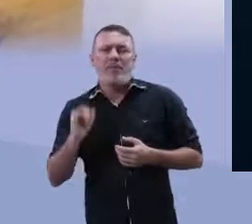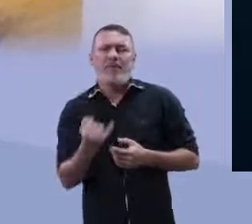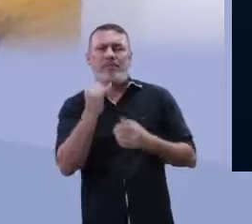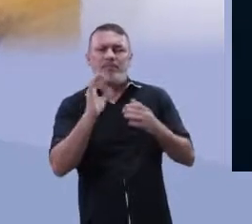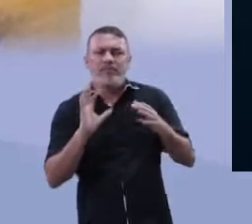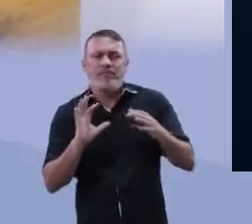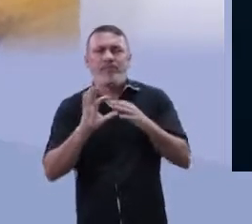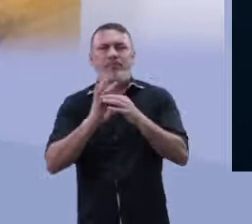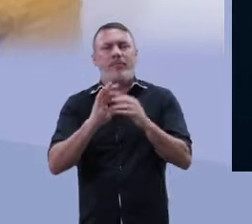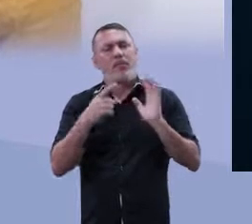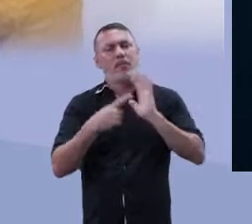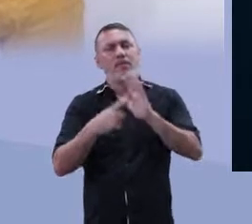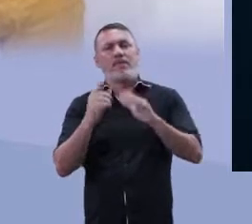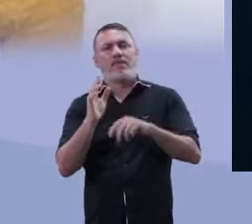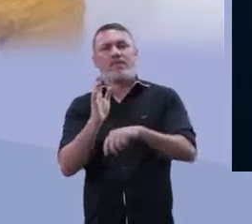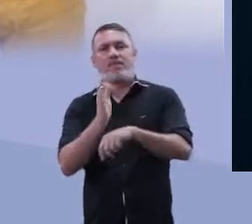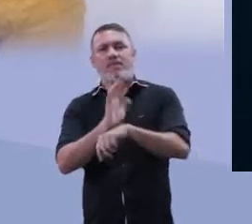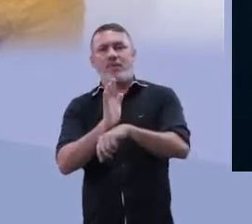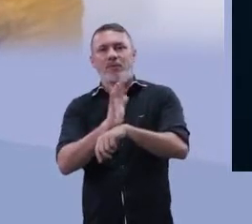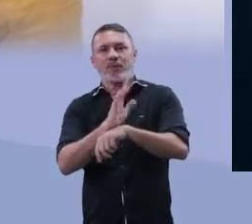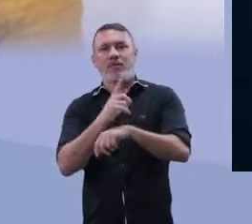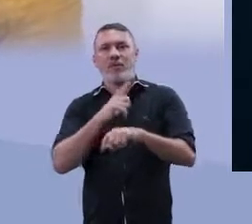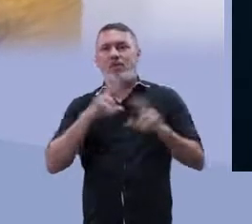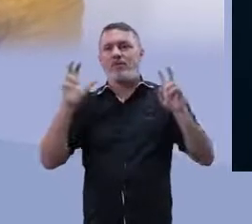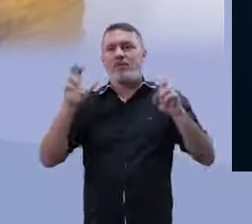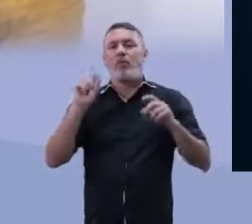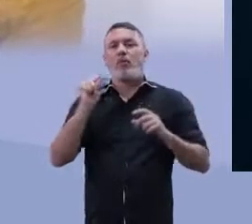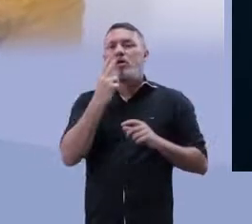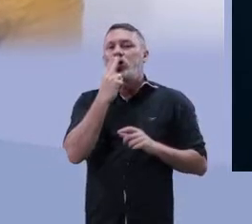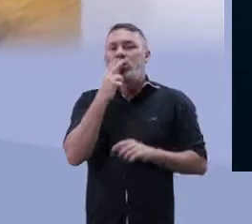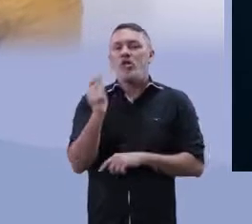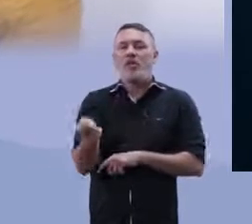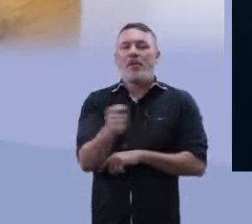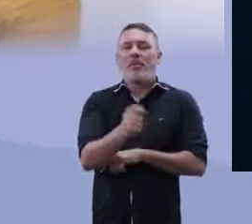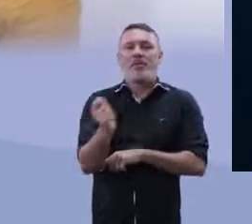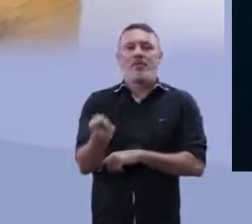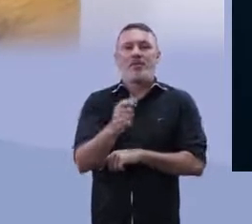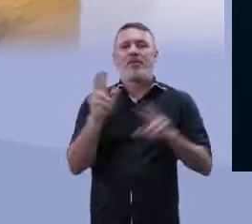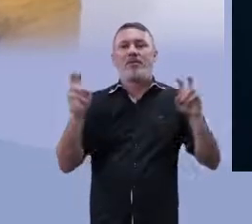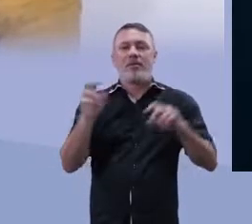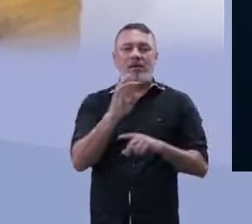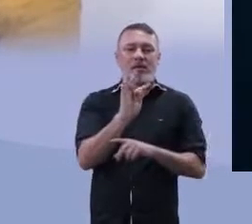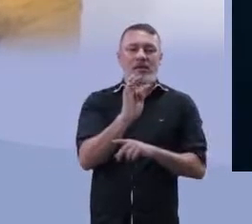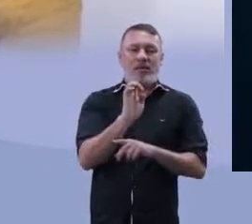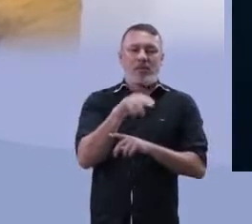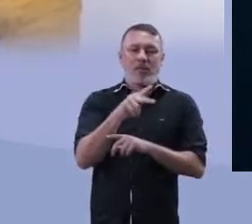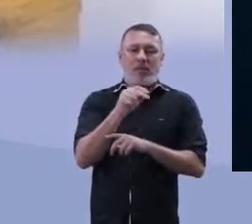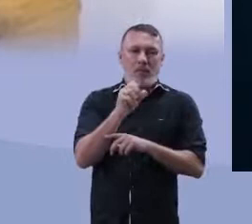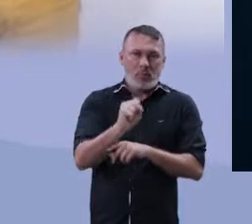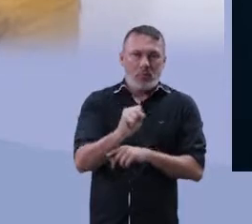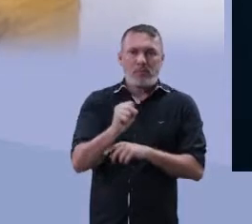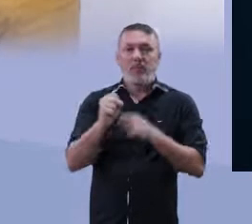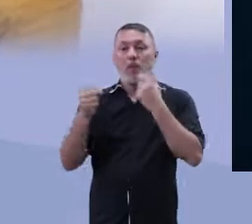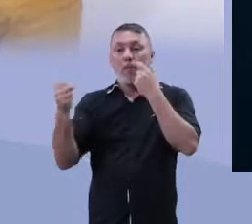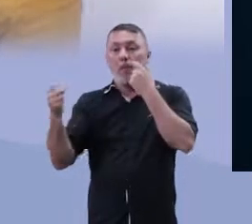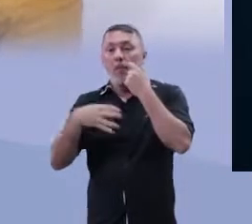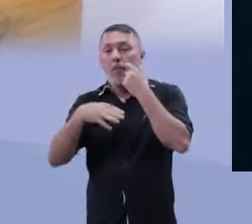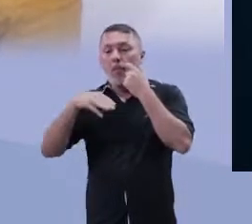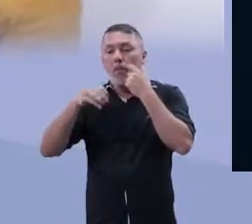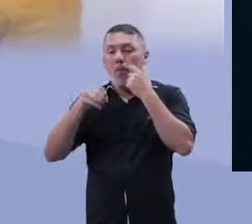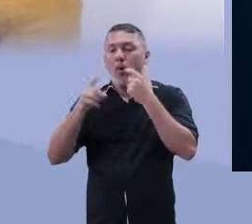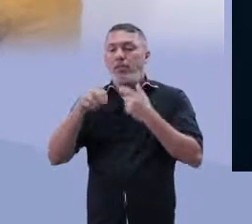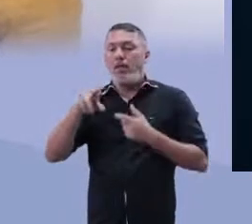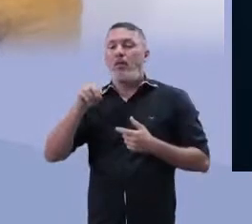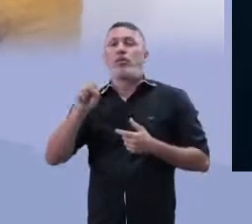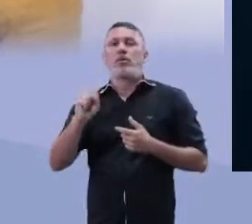esse momento de segunda revolução, que é o filme Tempos Modernos, do Chaplin, onde ele pega todo esse processo de produção fordista, né,